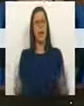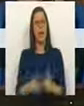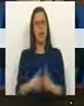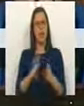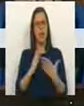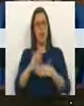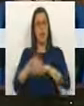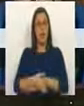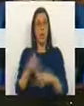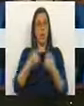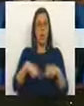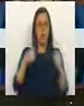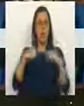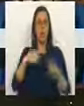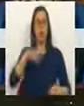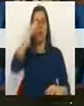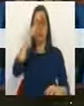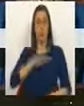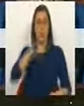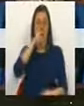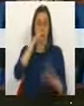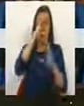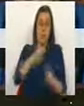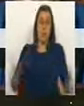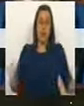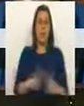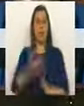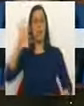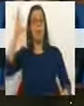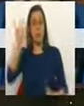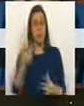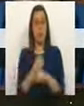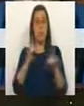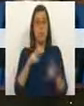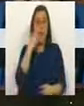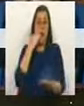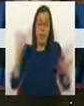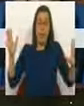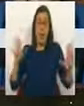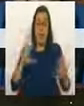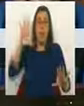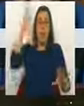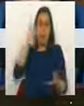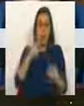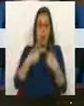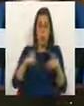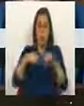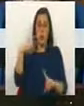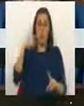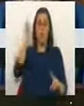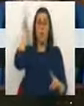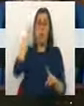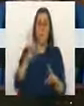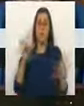a ter que intervir por reuniões que nós sabemos, e o Sr. Ministro sabe, quando acontecem é porque o caso é grave. Quando acontecem reuniões com o Presidente